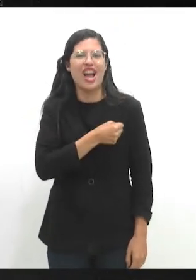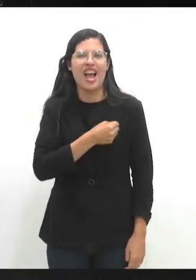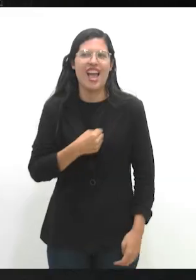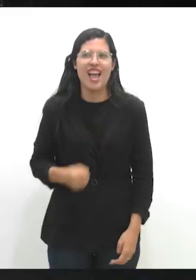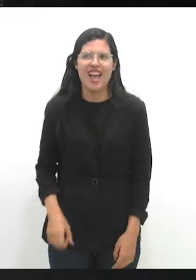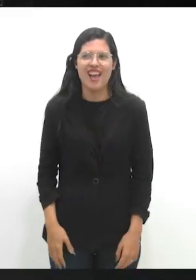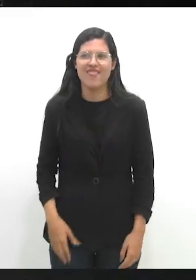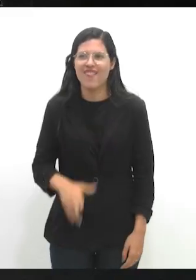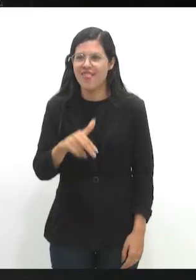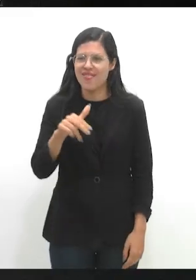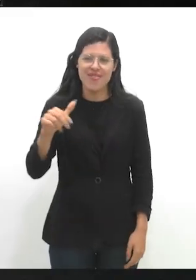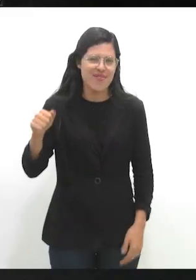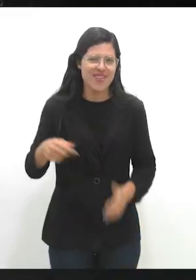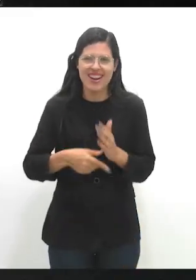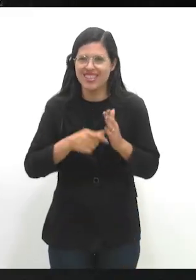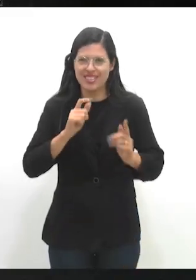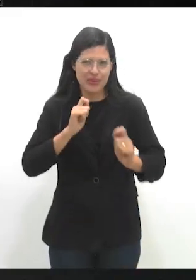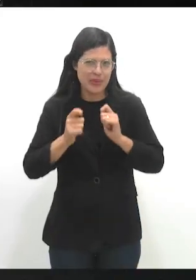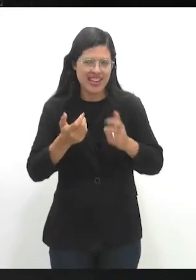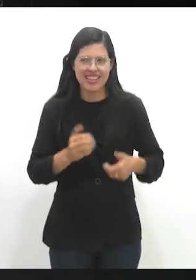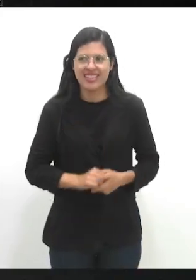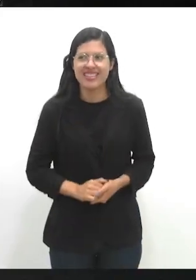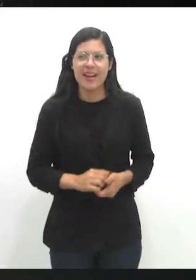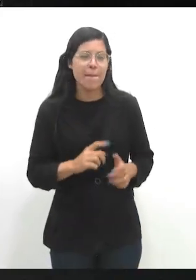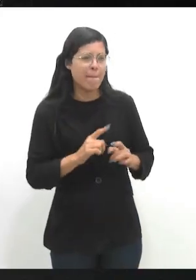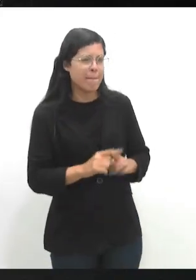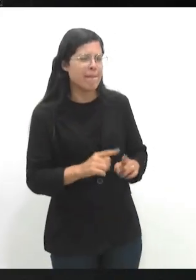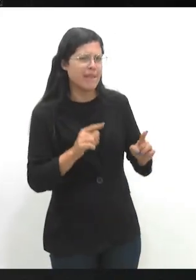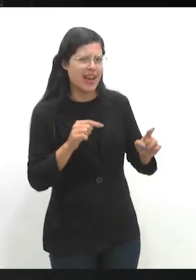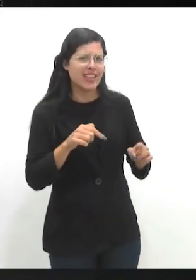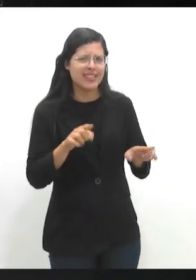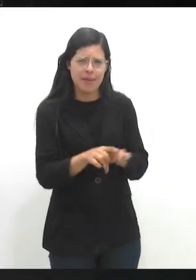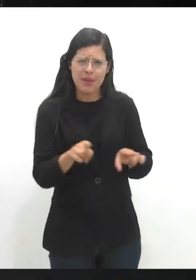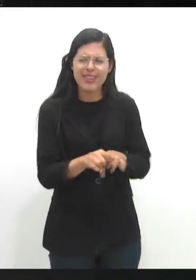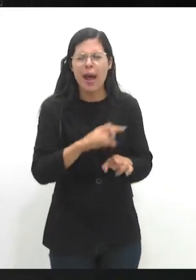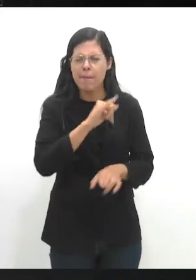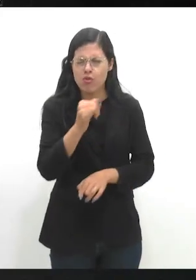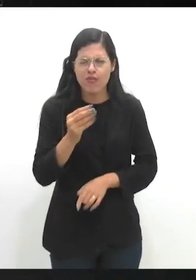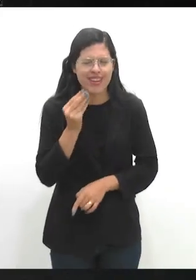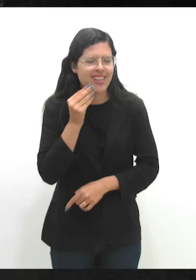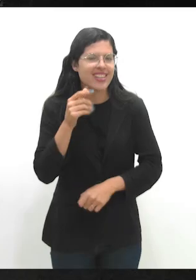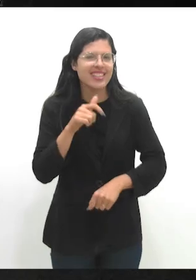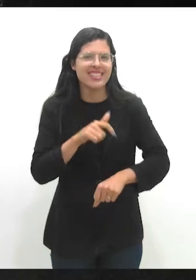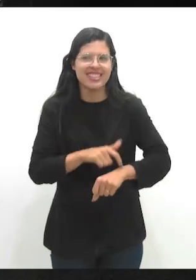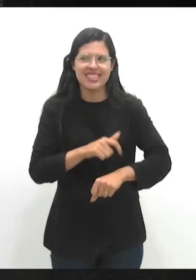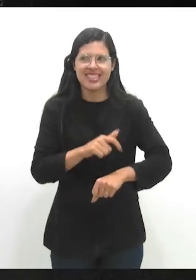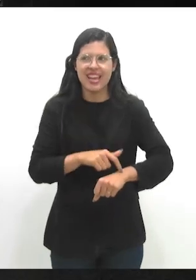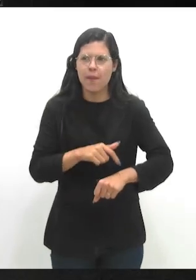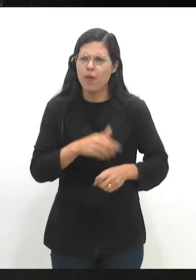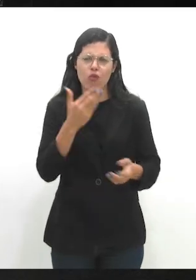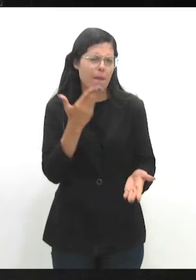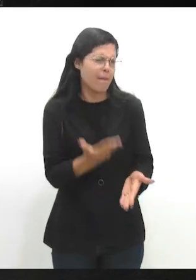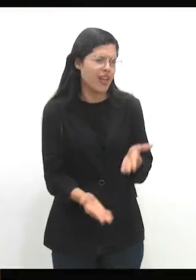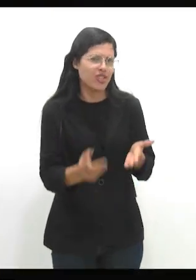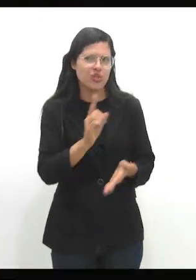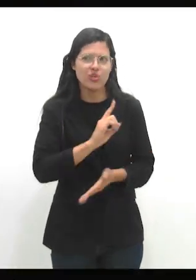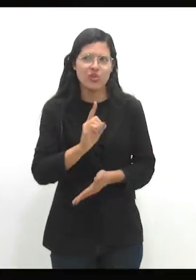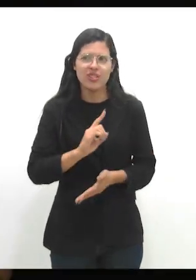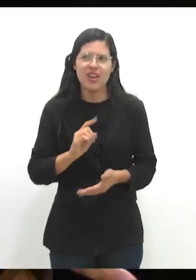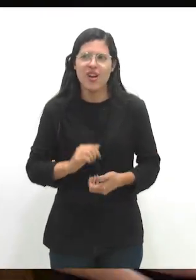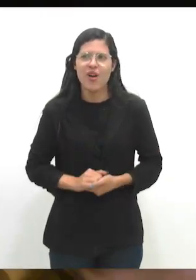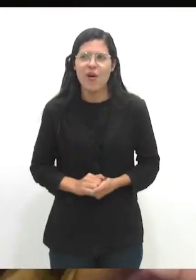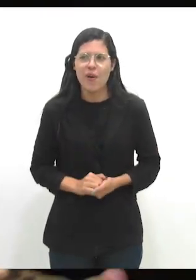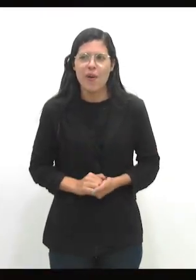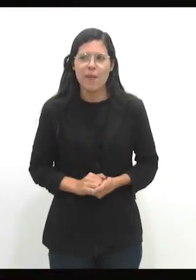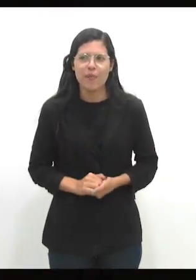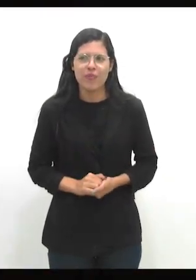nunca teria sido jornalista de droga. Mas, de toda forma, você está recuperando muito bem esse tempo que não foi perdido, mas,